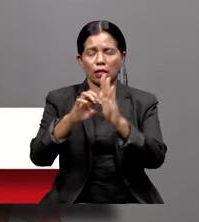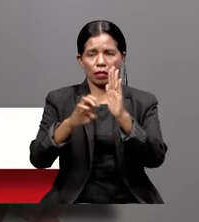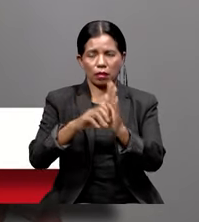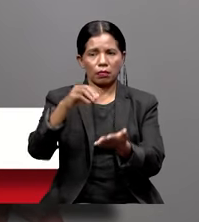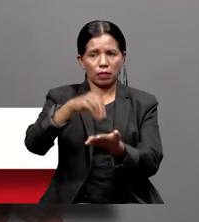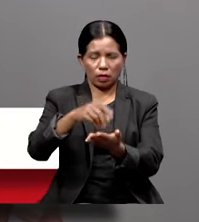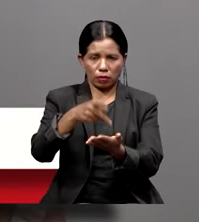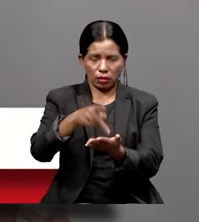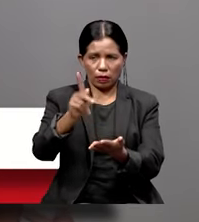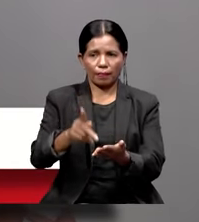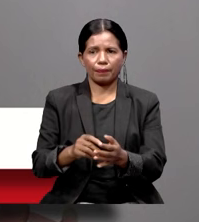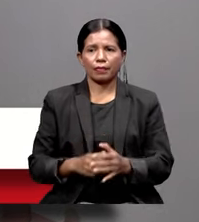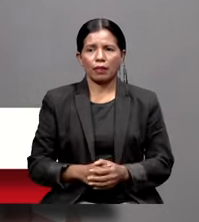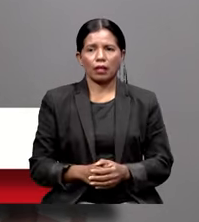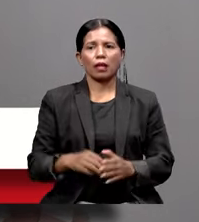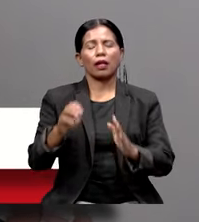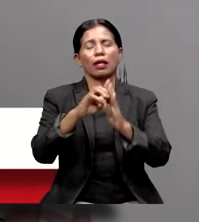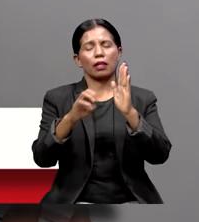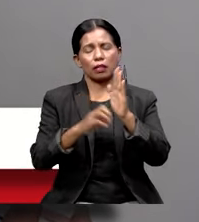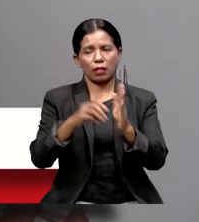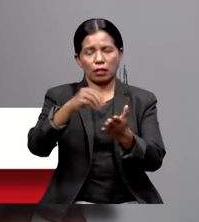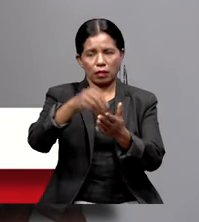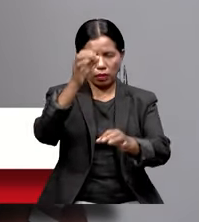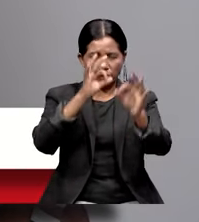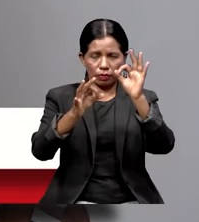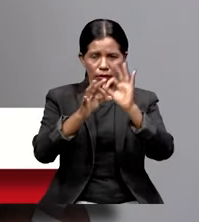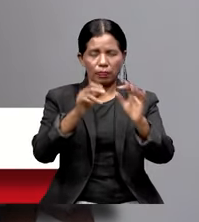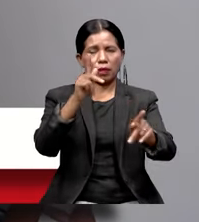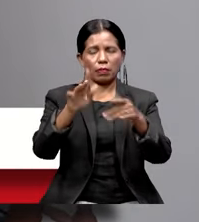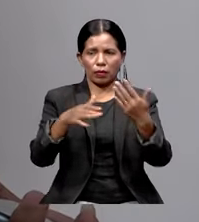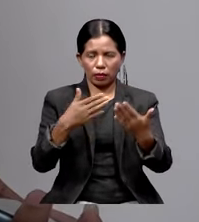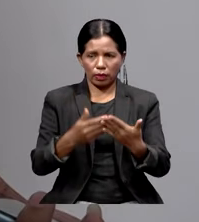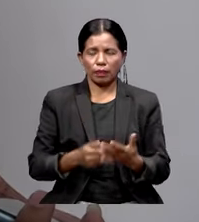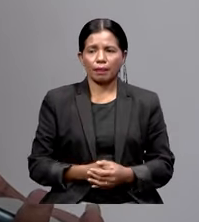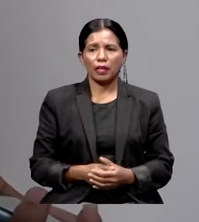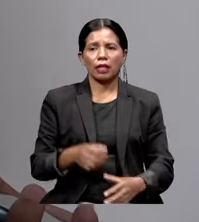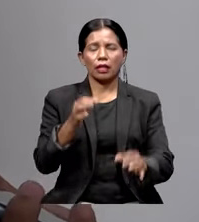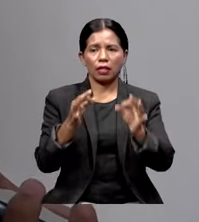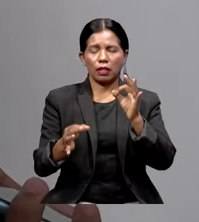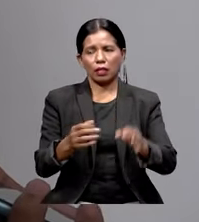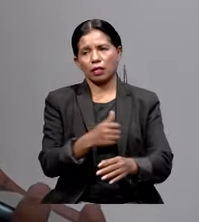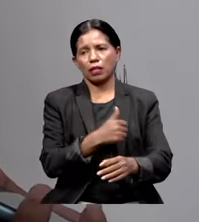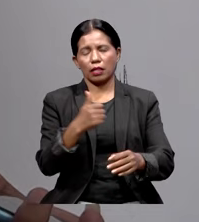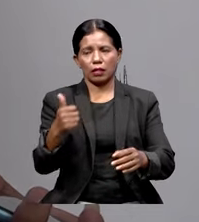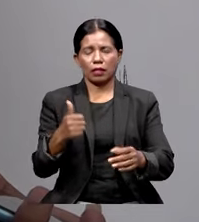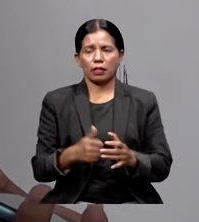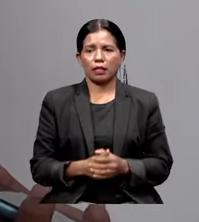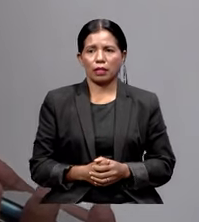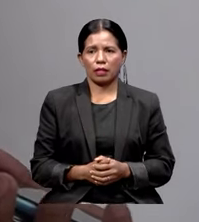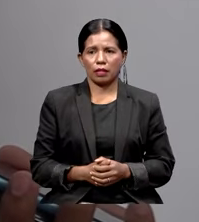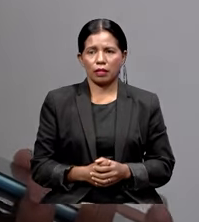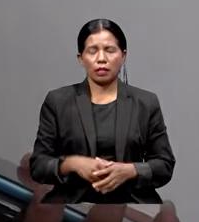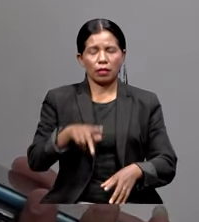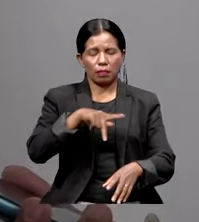be, botira ne be ne, está numa garante ba povo. Agora, se ia sorin, por exemplo, se ia ia